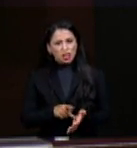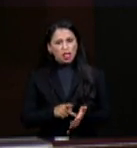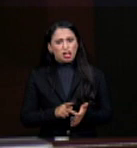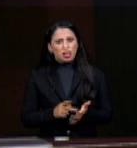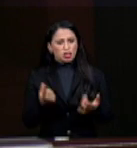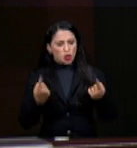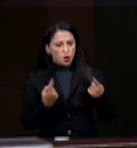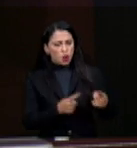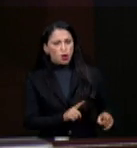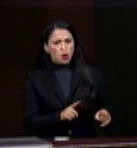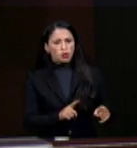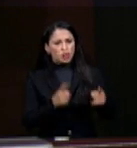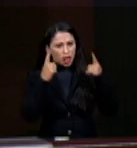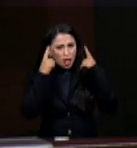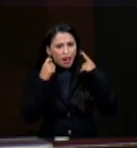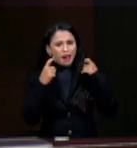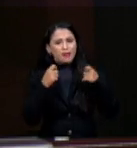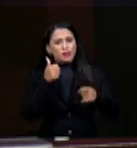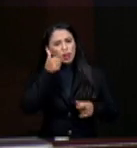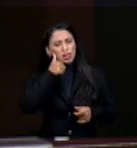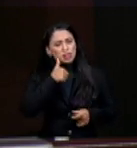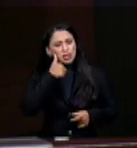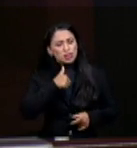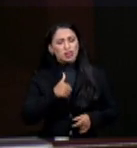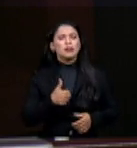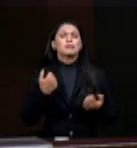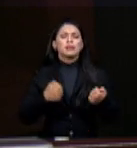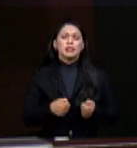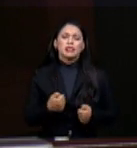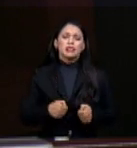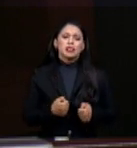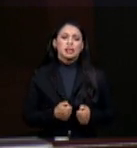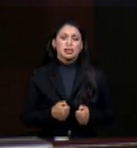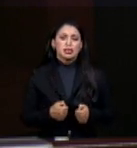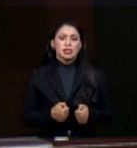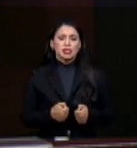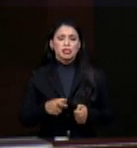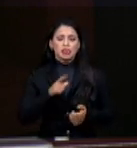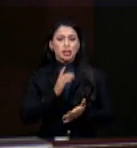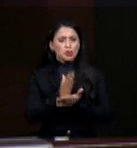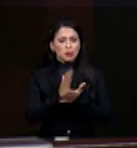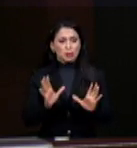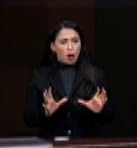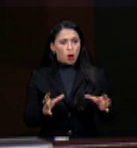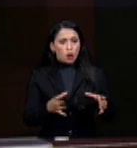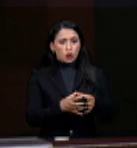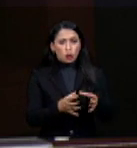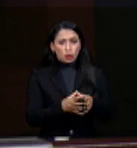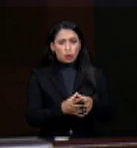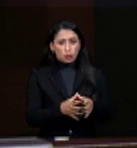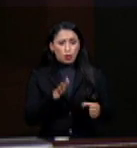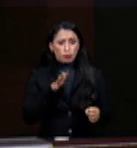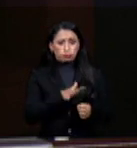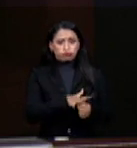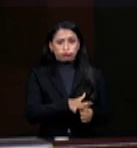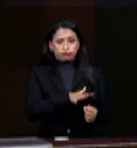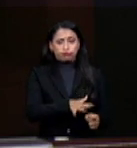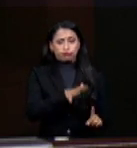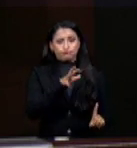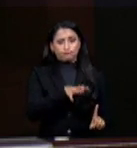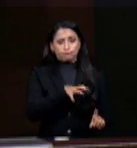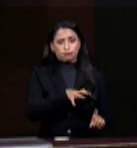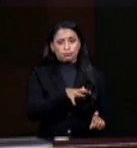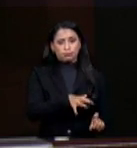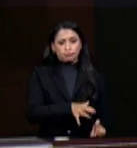gênero, precisamos abraçar o poder da diversidade e proteger grupos que são marginalizados ou vítimas de violações, tal